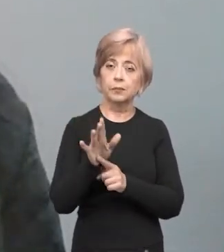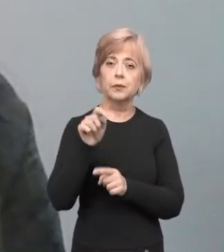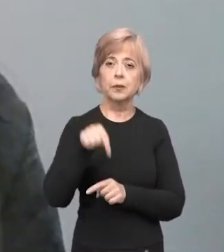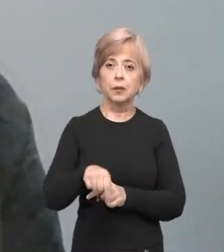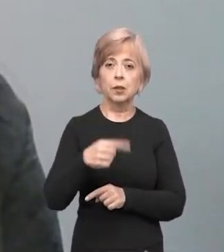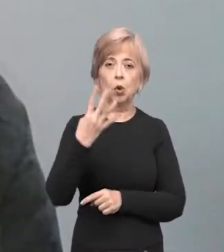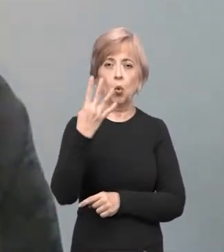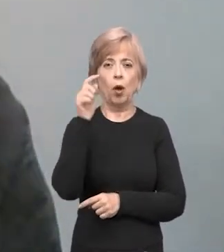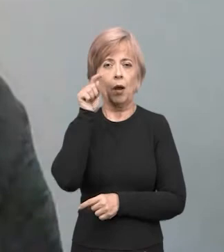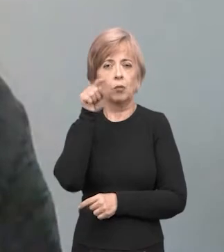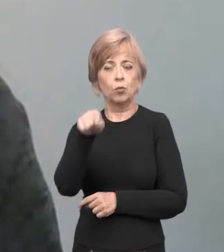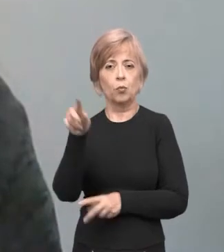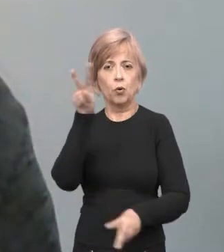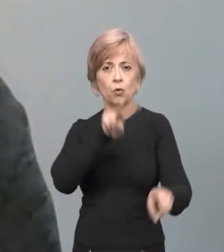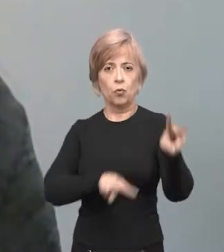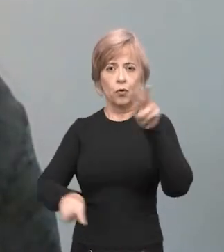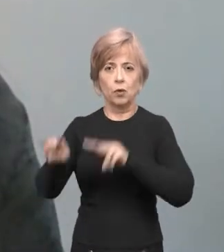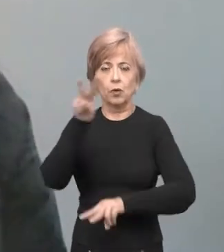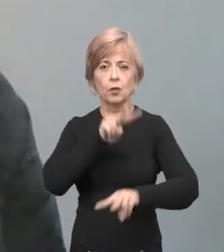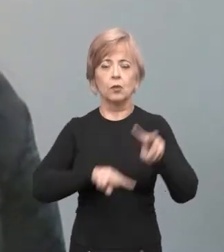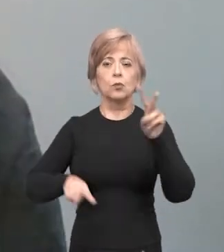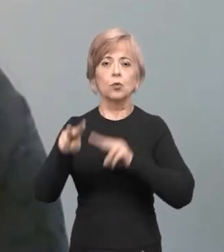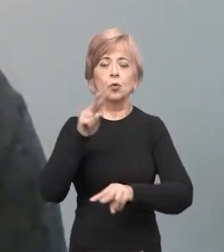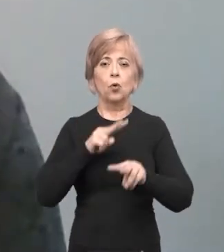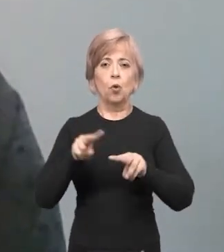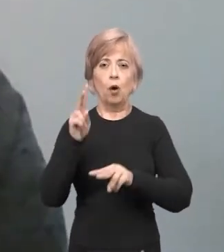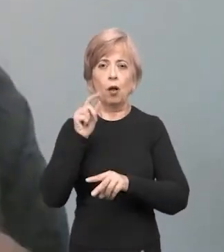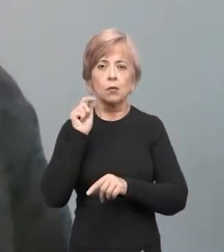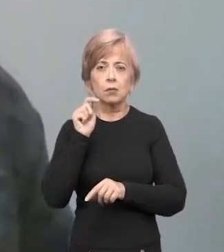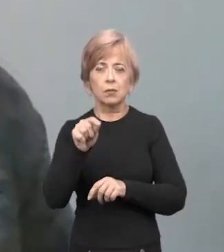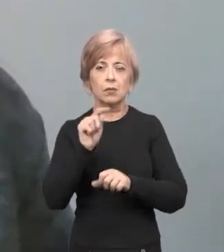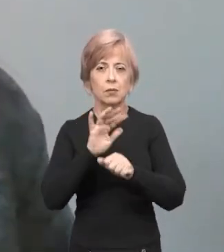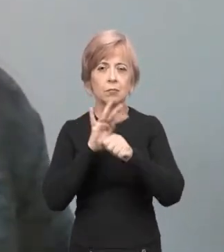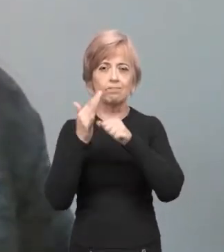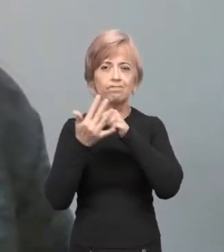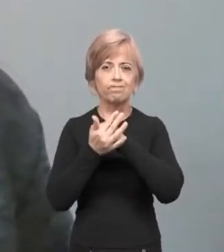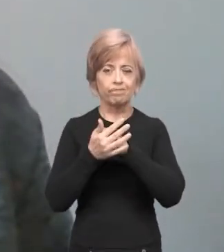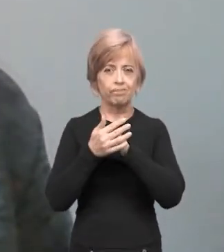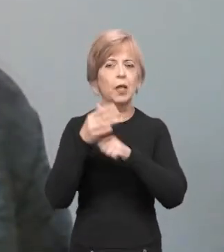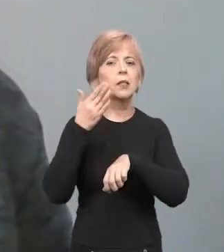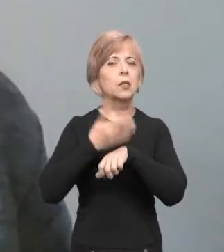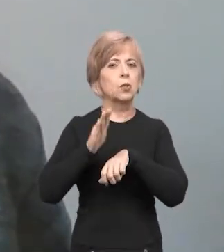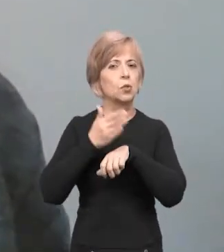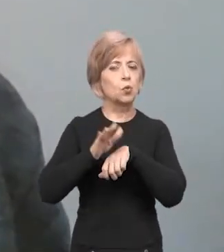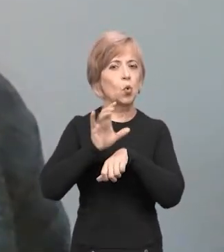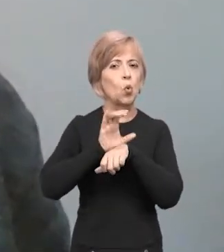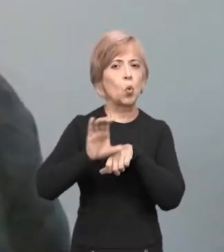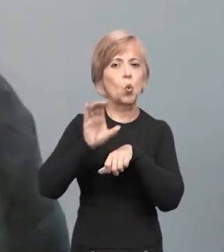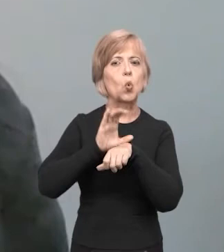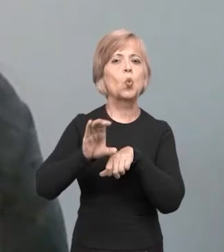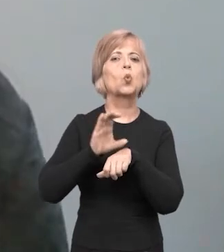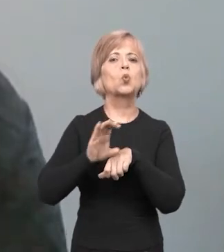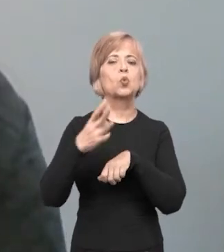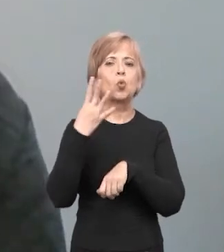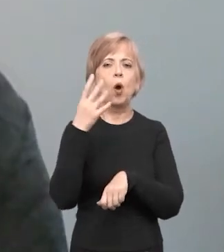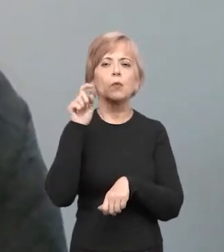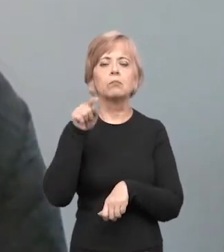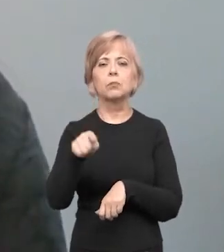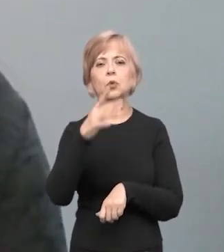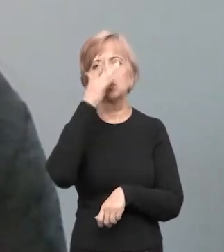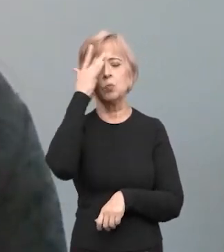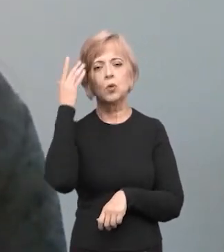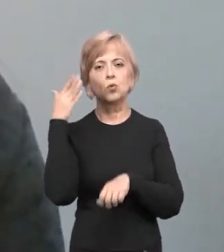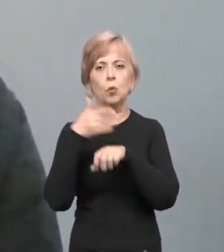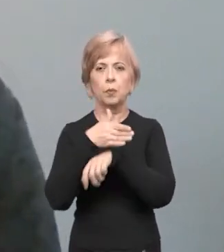mais de 4.000 visualizações no que se refere a essas capacitações que foram realizadas,